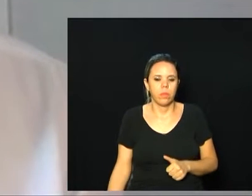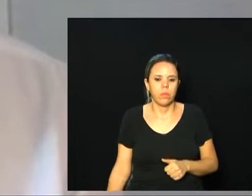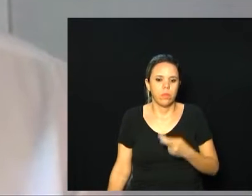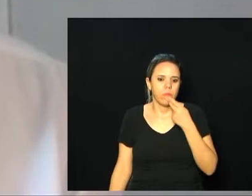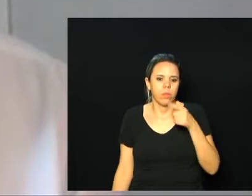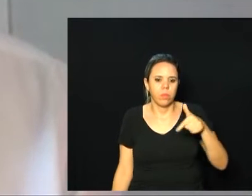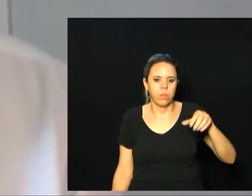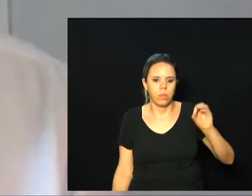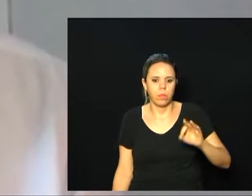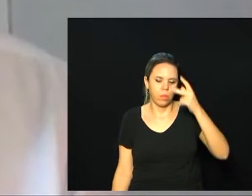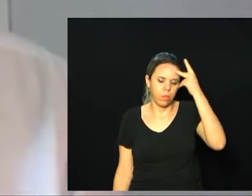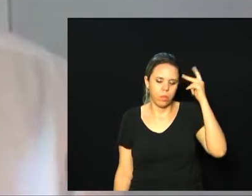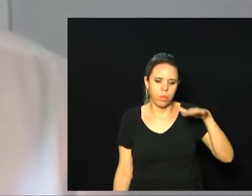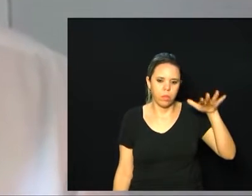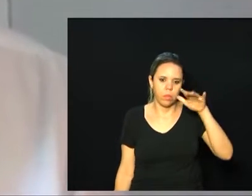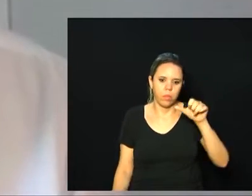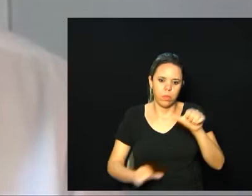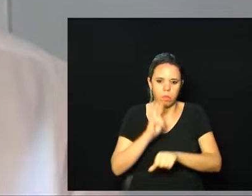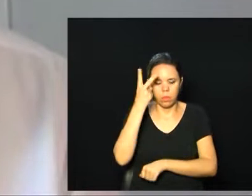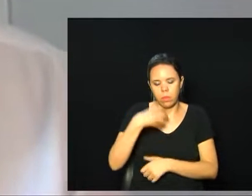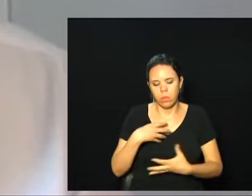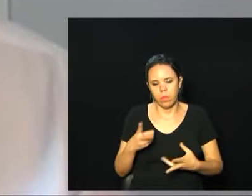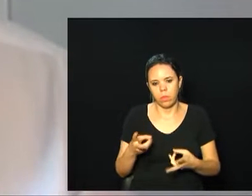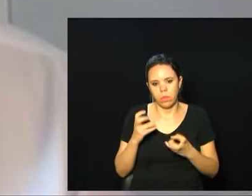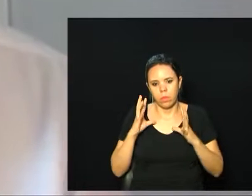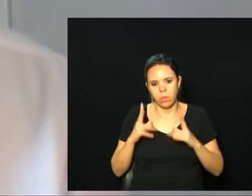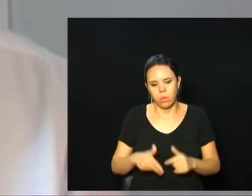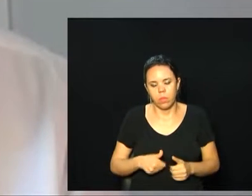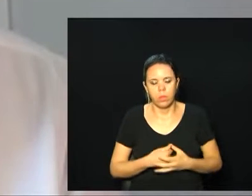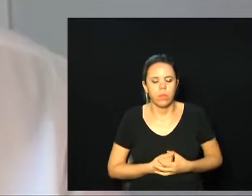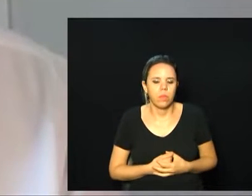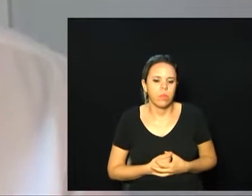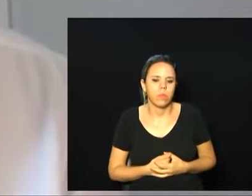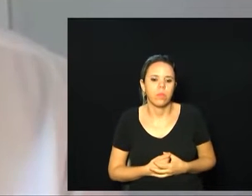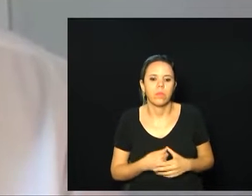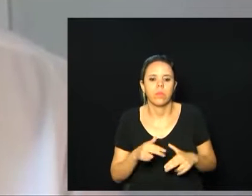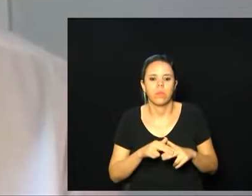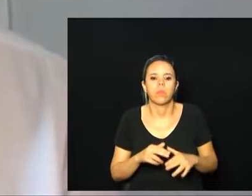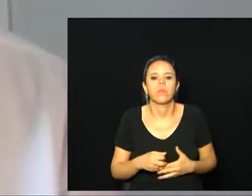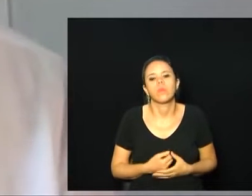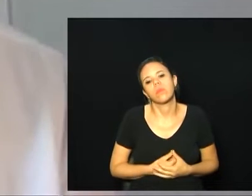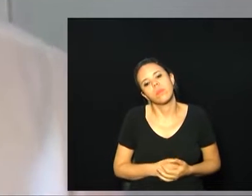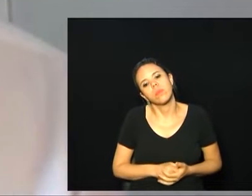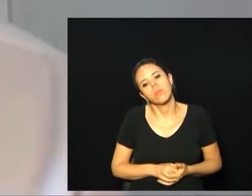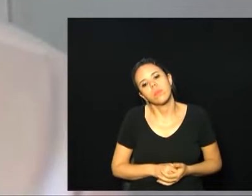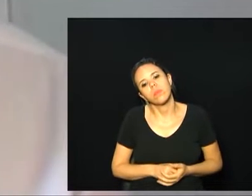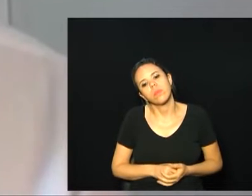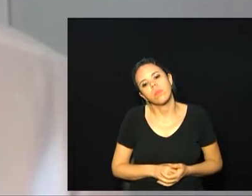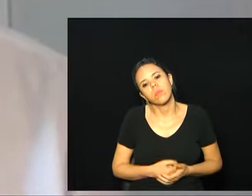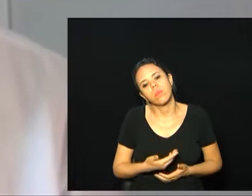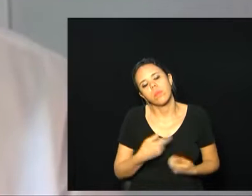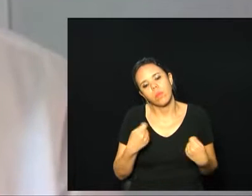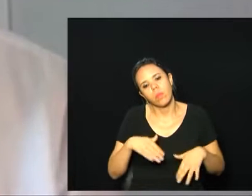que 70% das pessoas mudaram a sua percepção, mudaram as suas rotinas em relação à higiene. Então, elas esperam mais